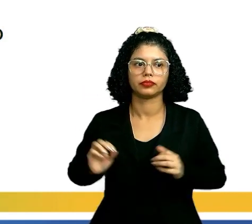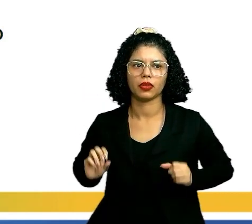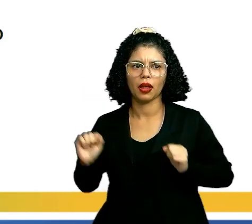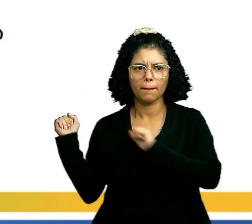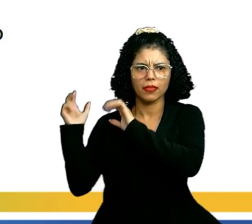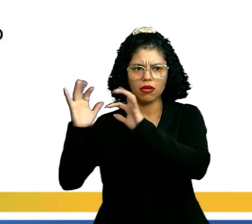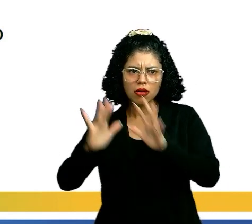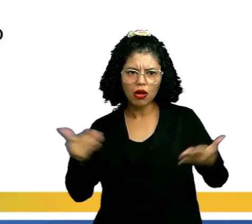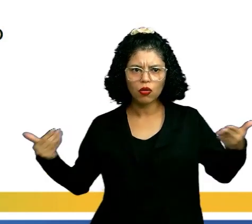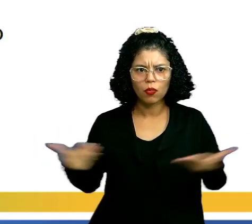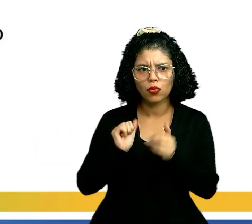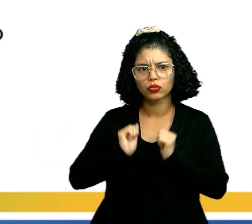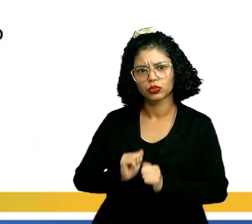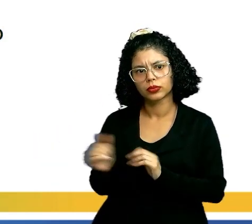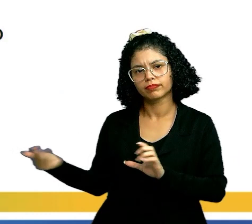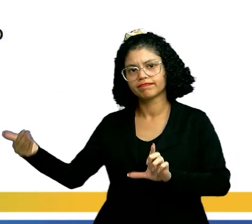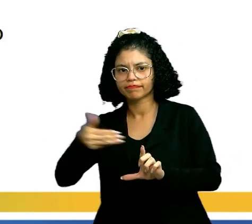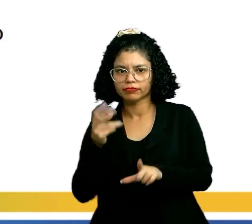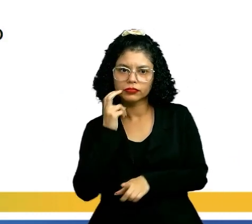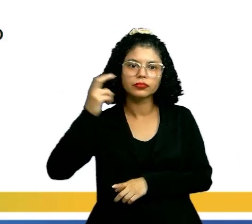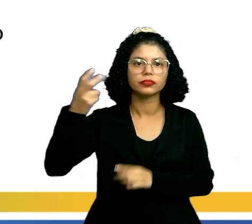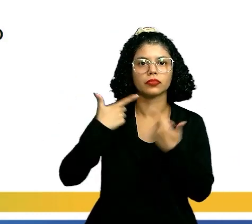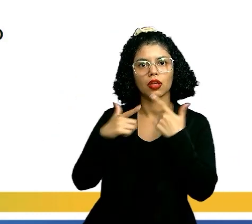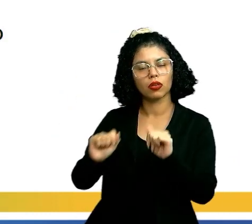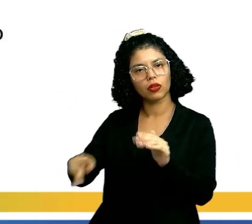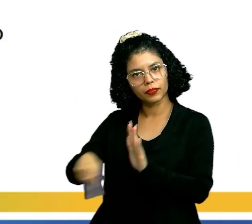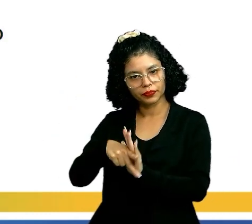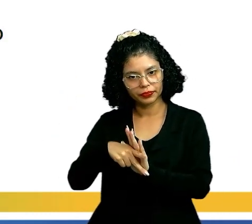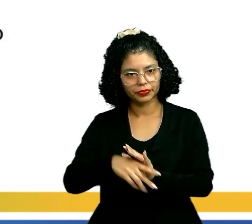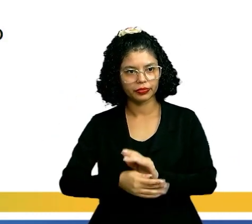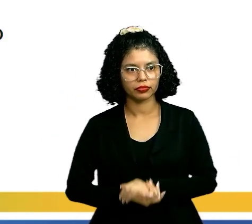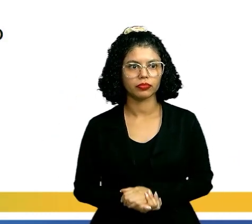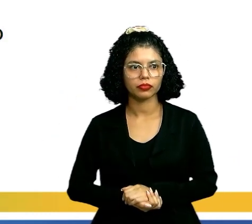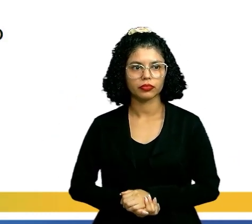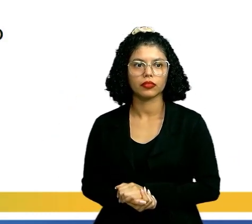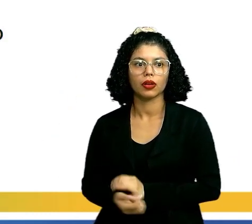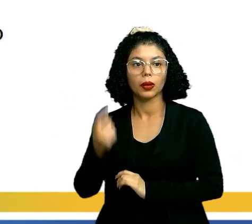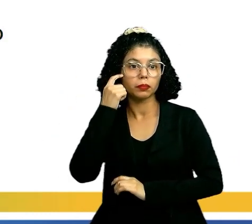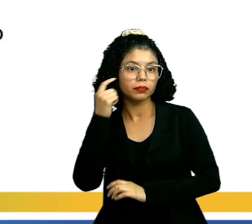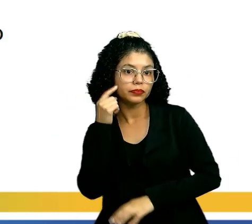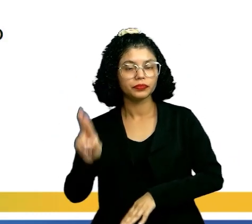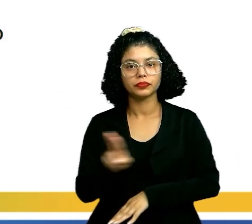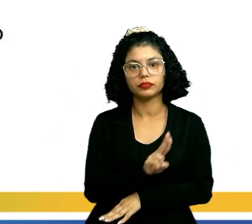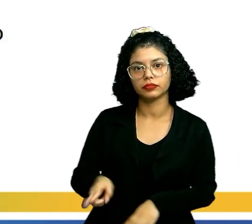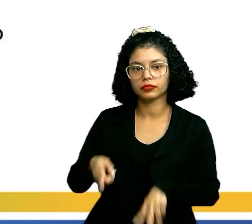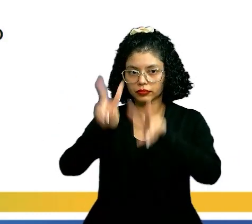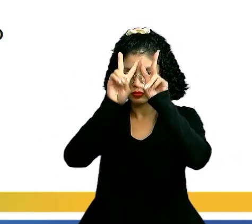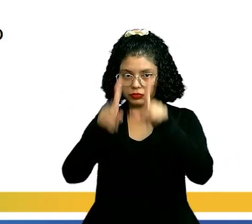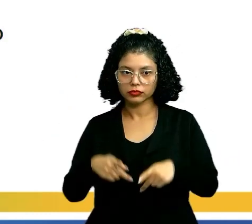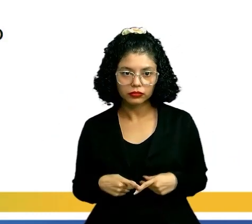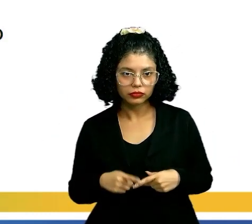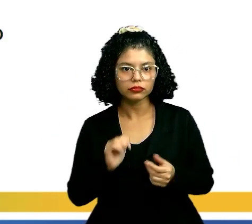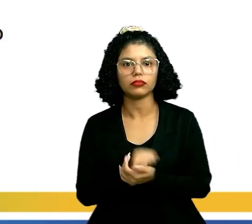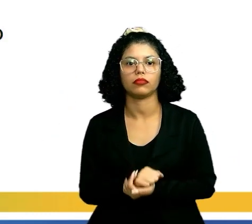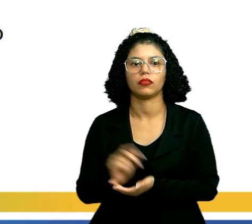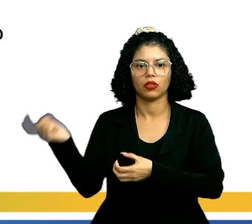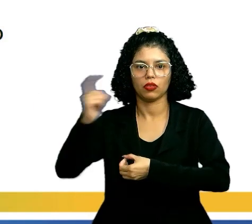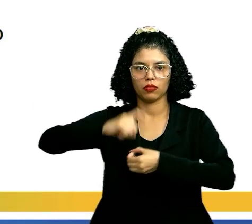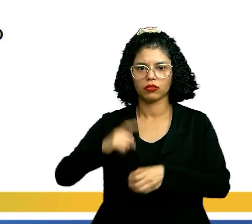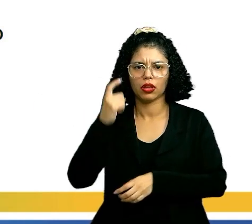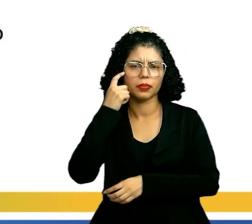As massas agora podem ter acesso à cultura na sua língua natal. Pensadores são chamados de